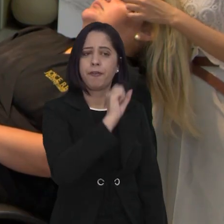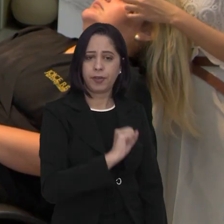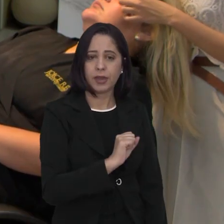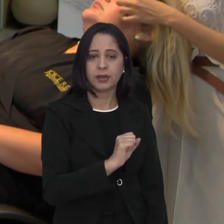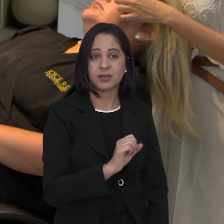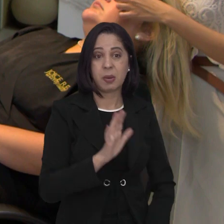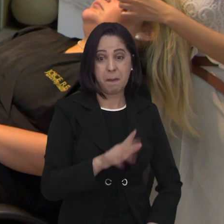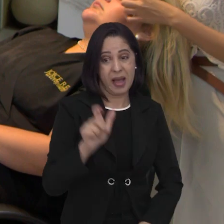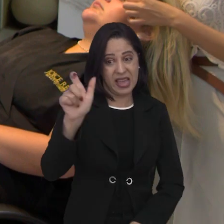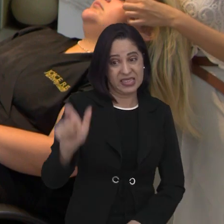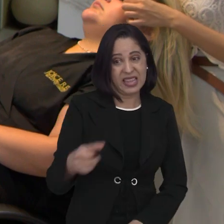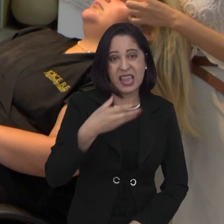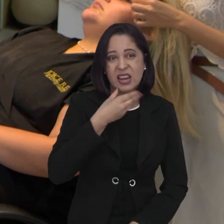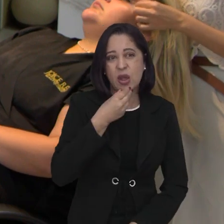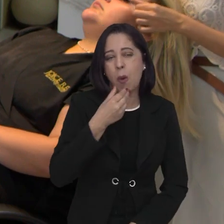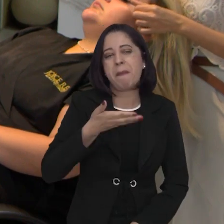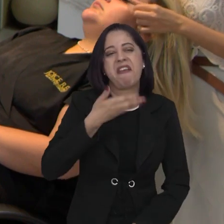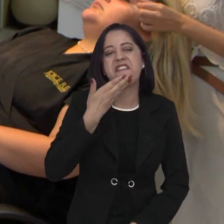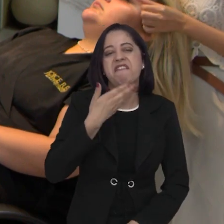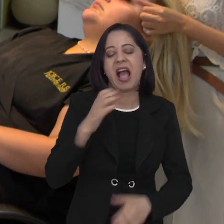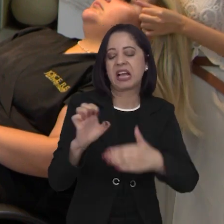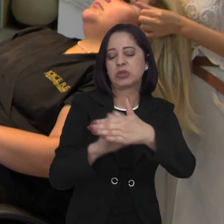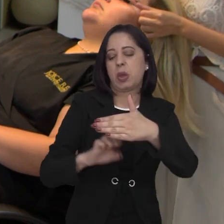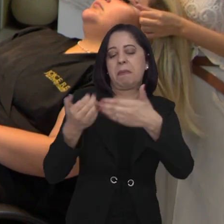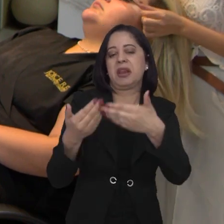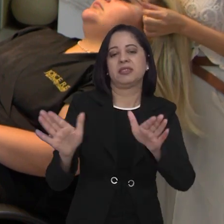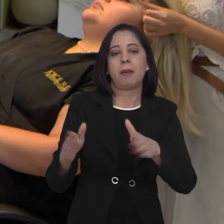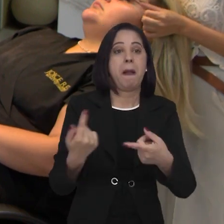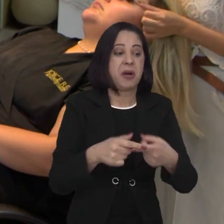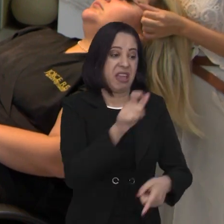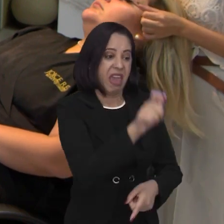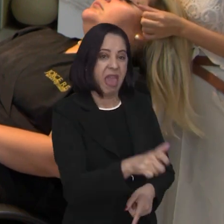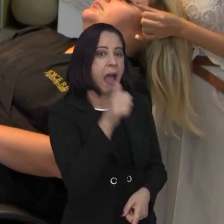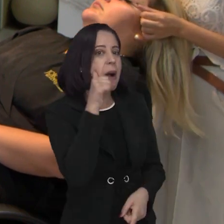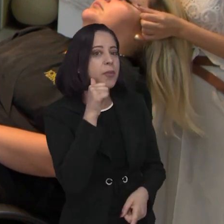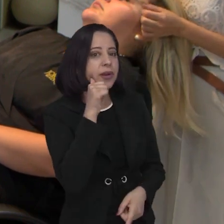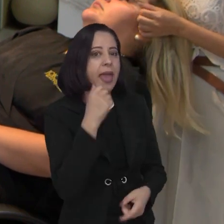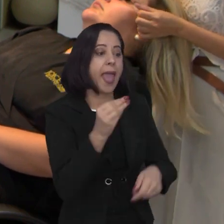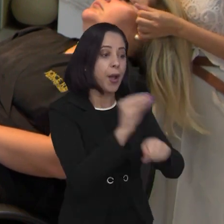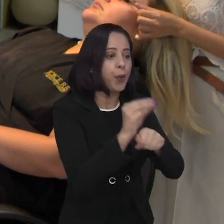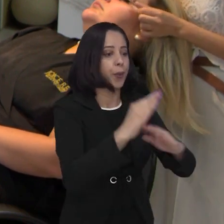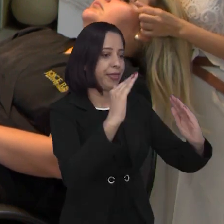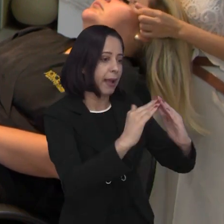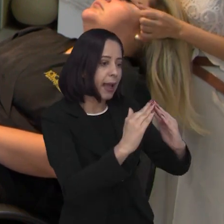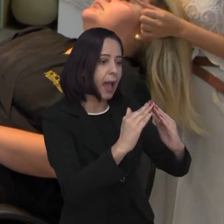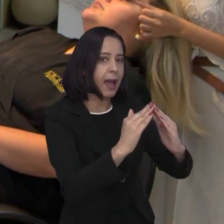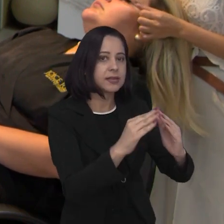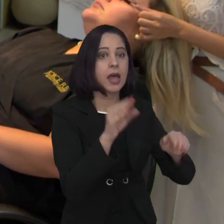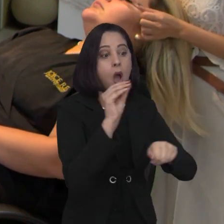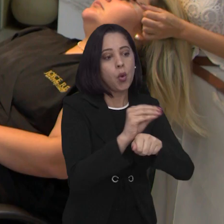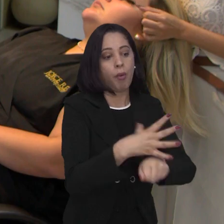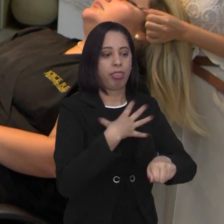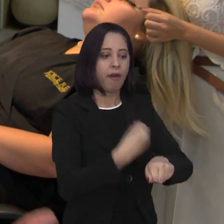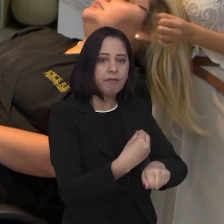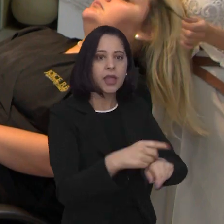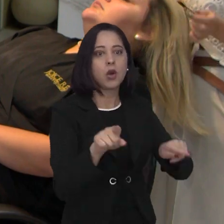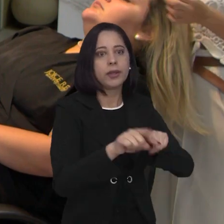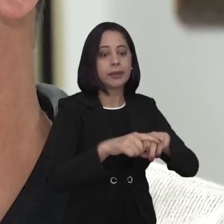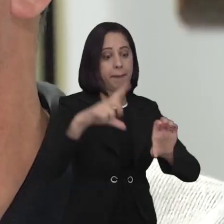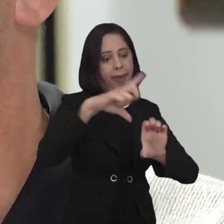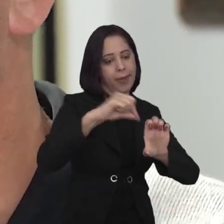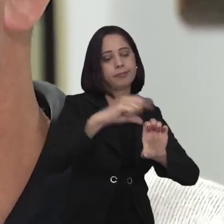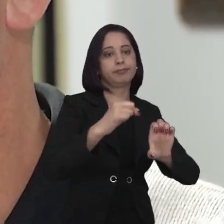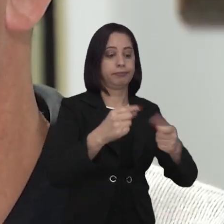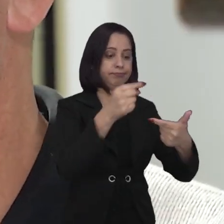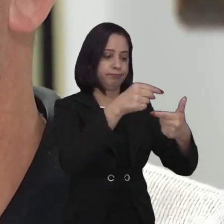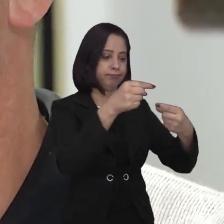pouco mais leve ser empreendedor do que para a mulher, que é dona de casa, é mãe, tem várias outras coisas para fazer e empreender.